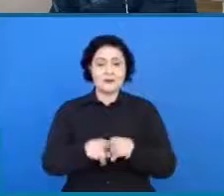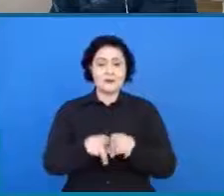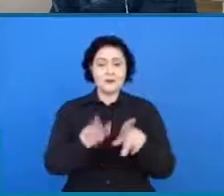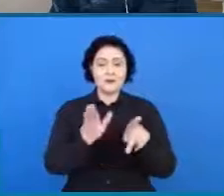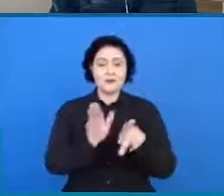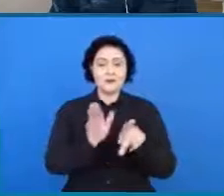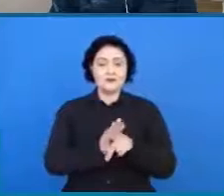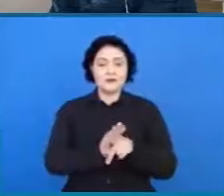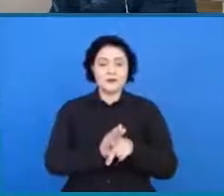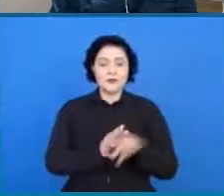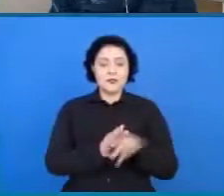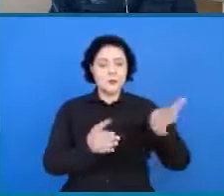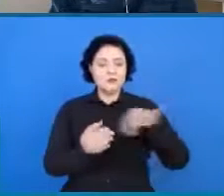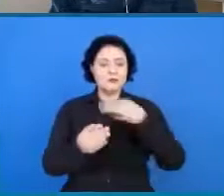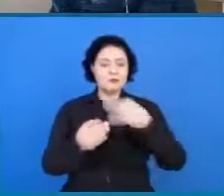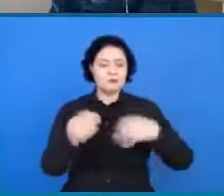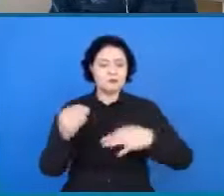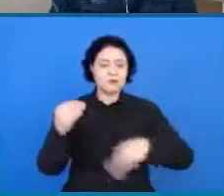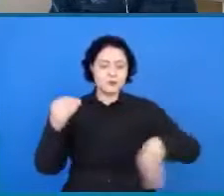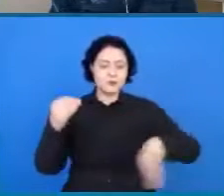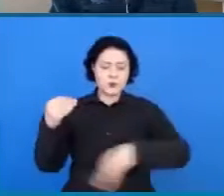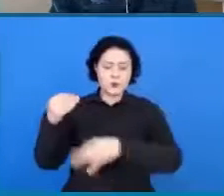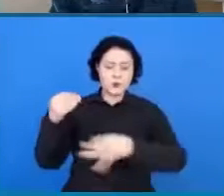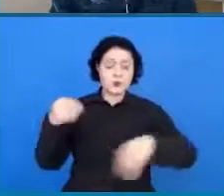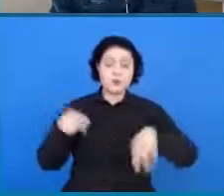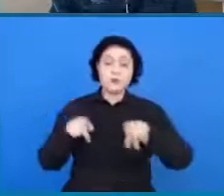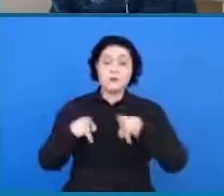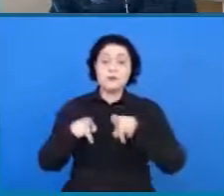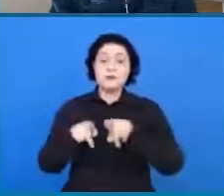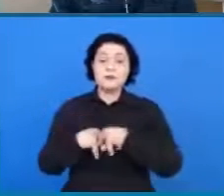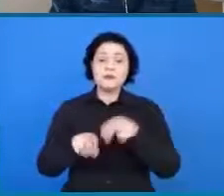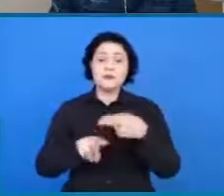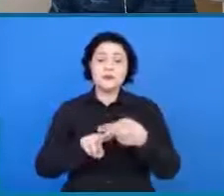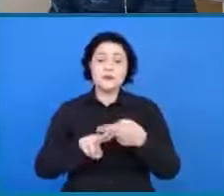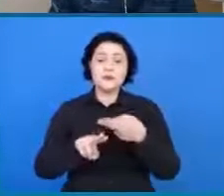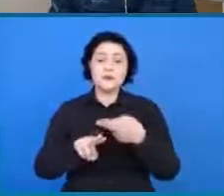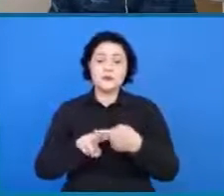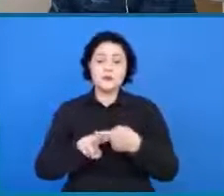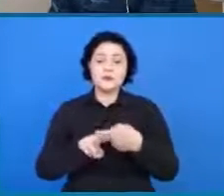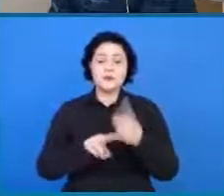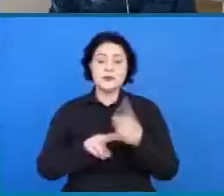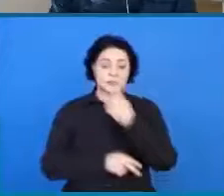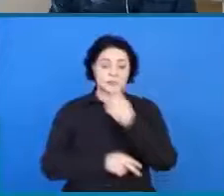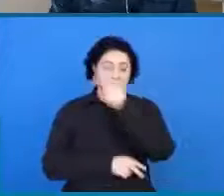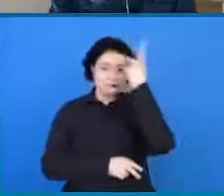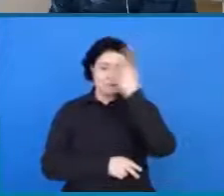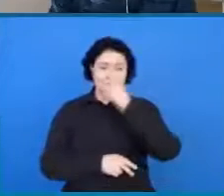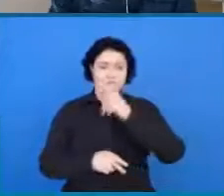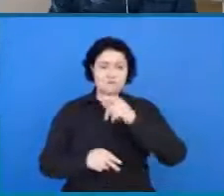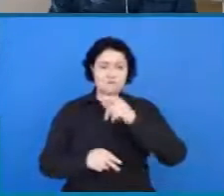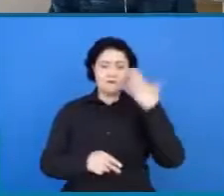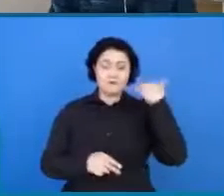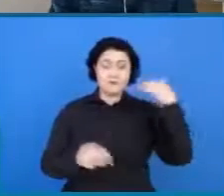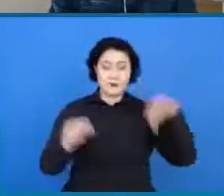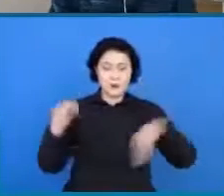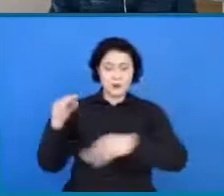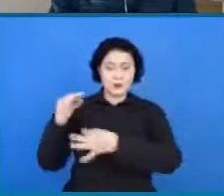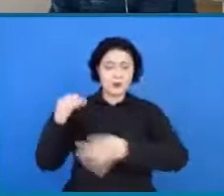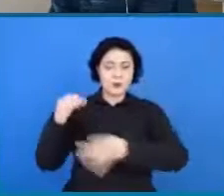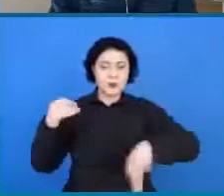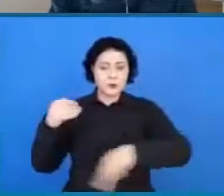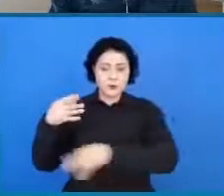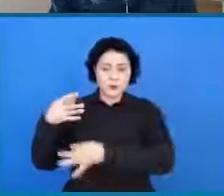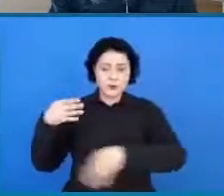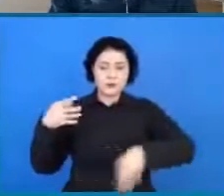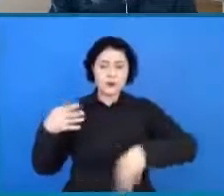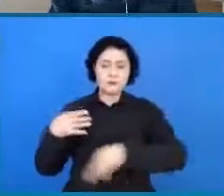Sol se você Elo quando conseguimos também com o uso e o baile quer um grande violoncelista mundial consagrar